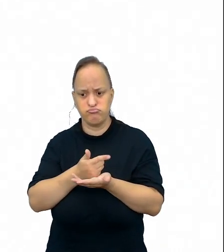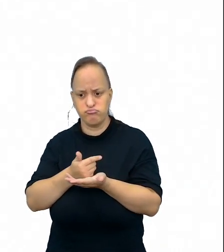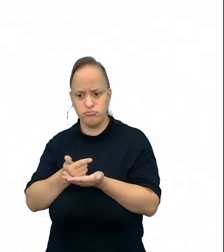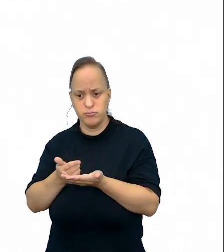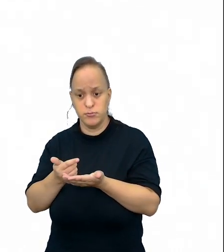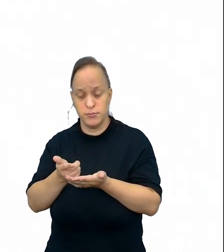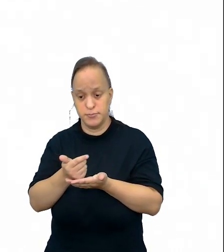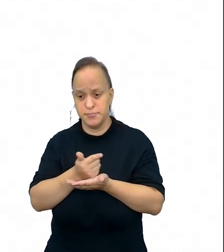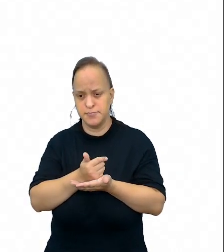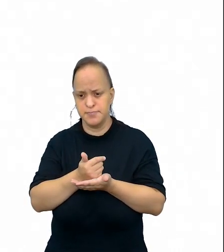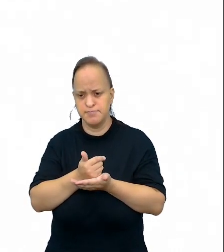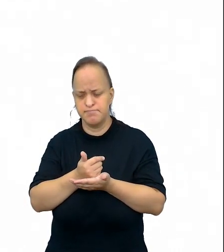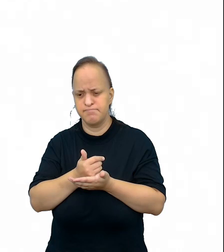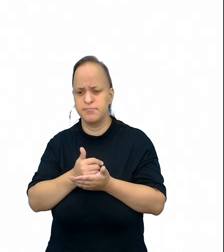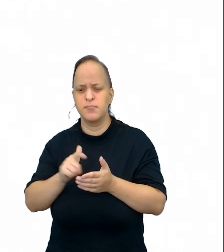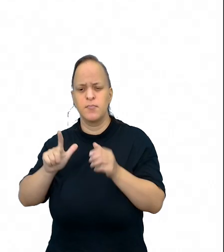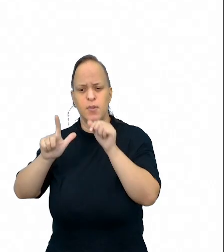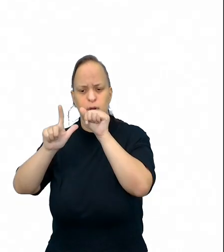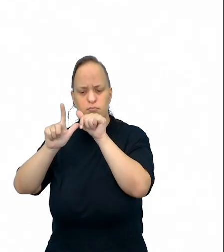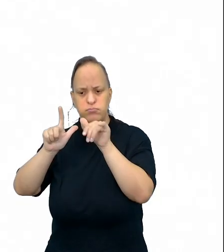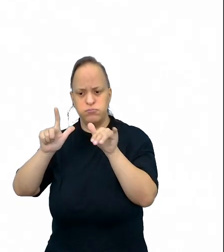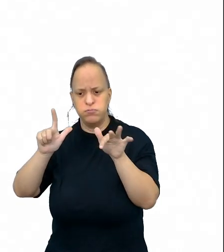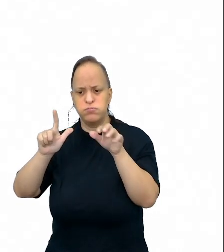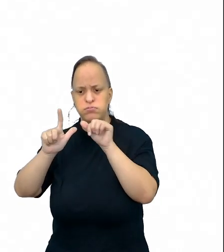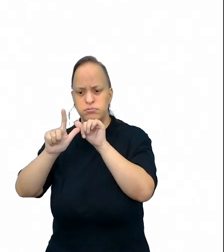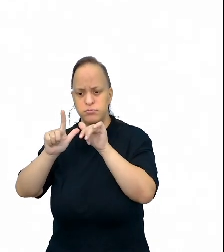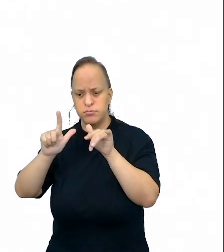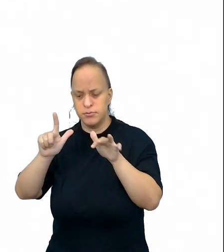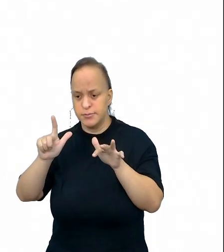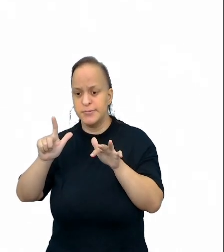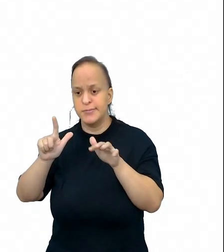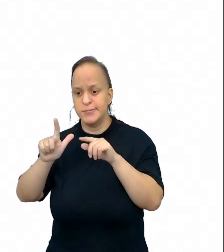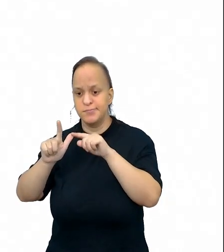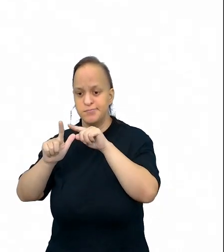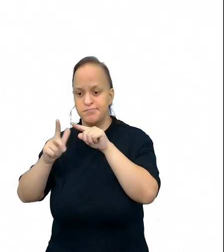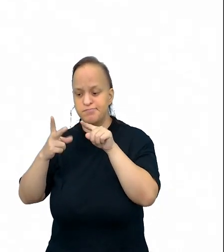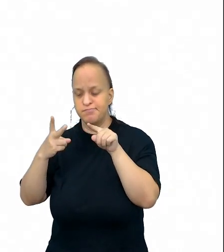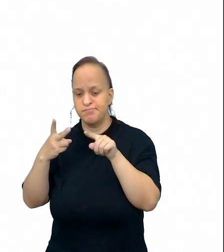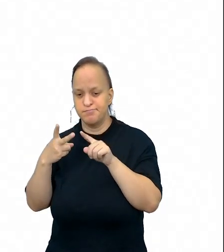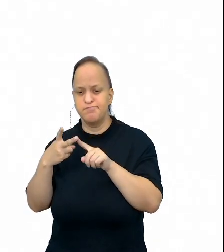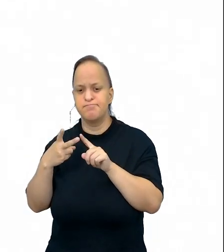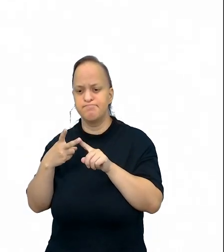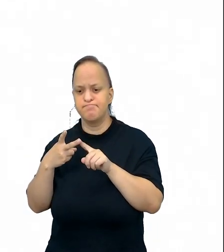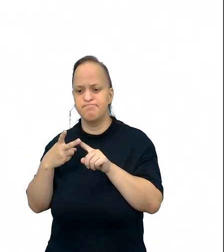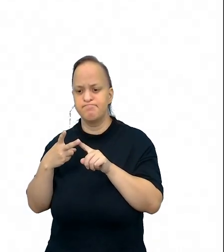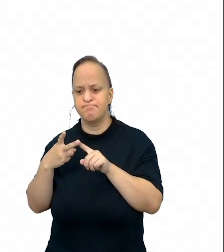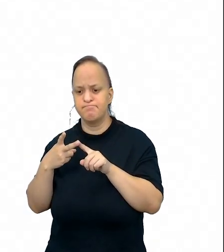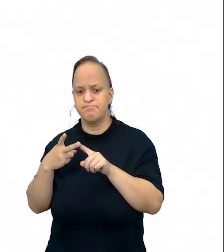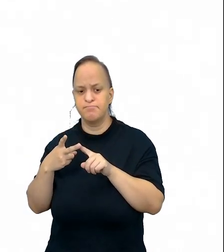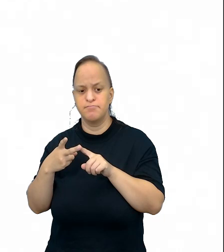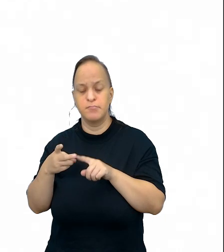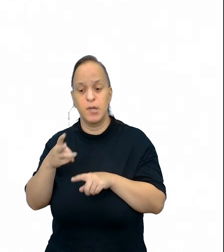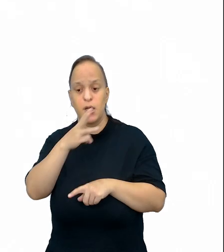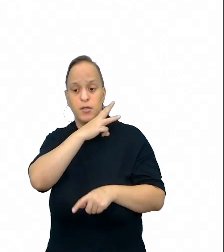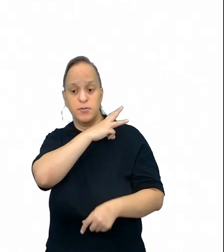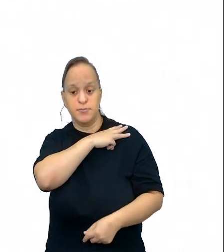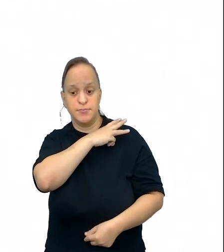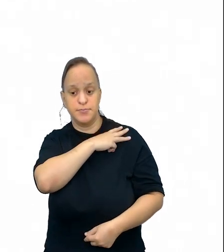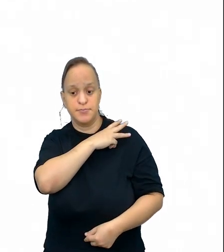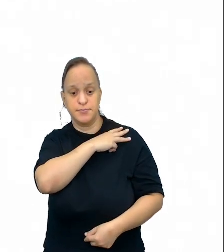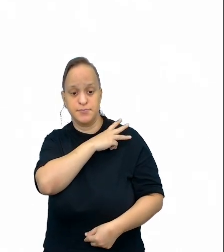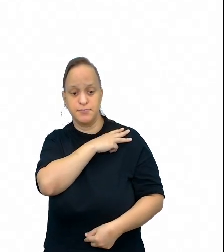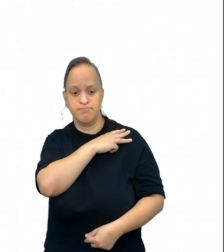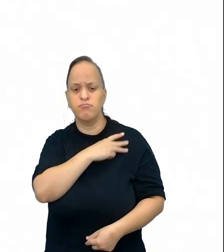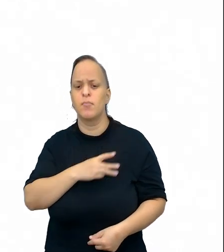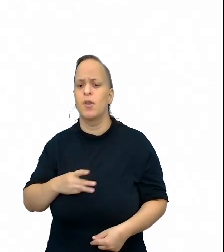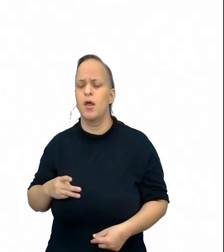a digitais, né, aos ambientes também digitais. Então, vamos resolver o problema na terceira série, nós temos aí resolver problemas